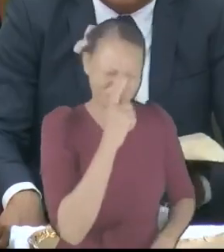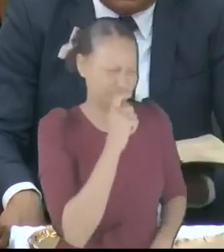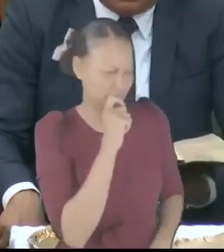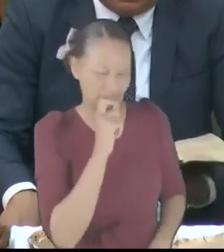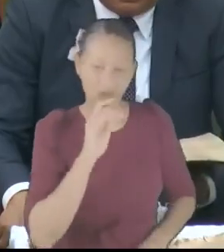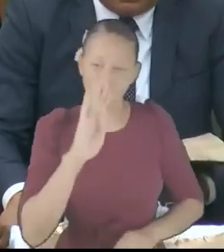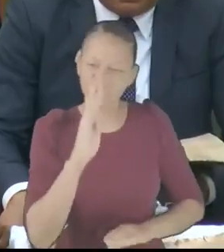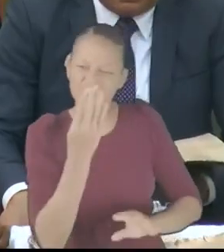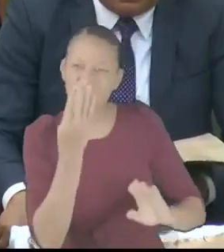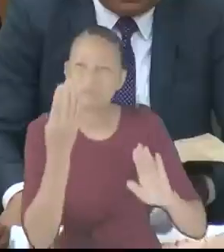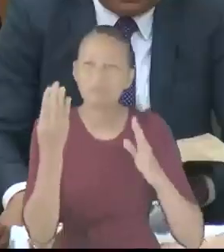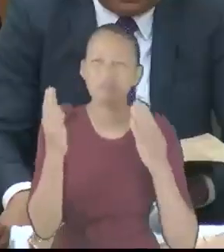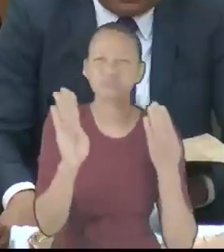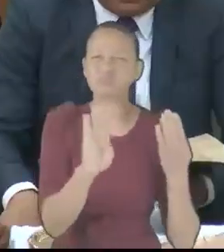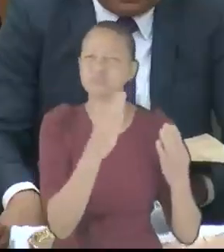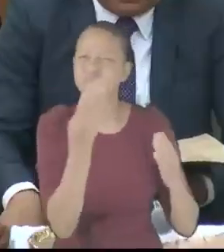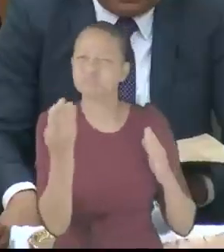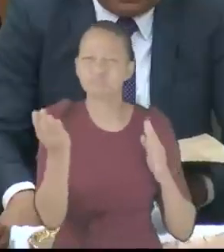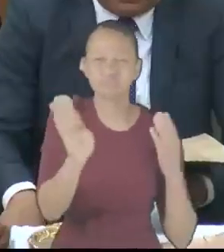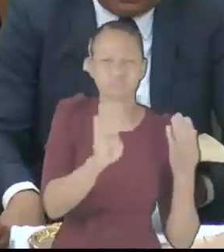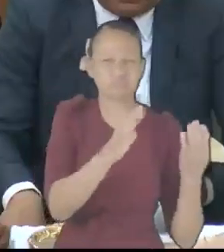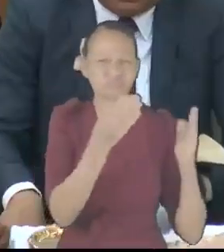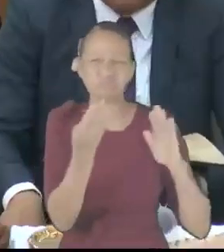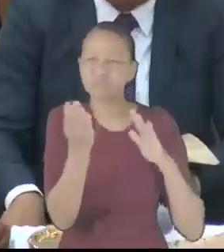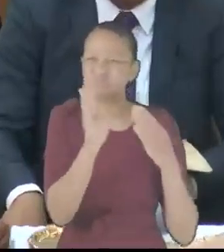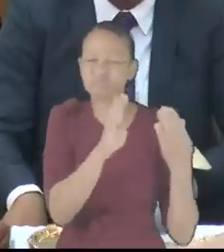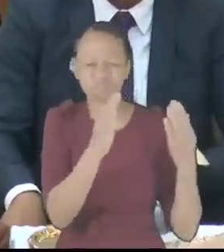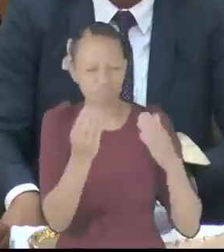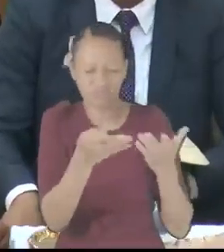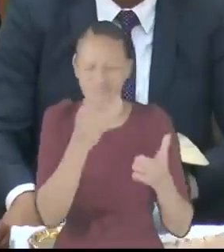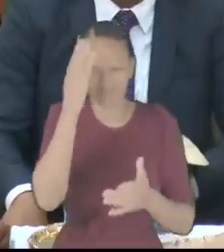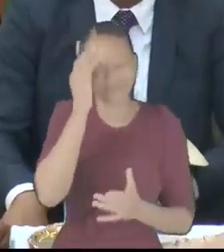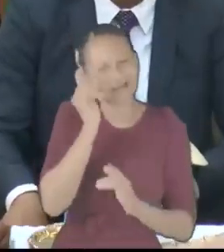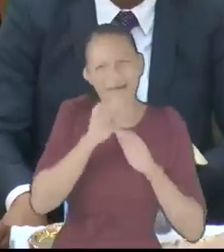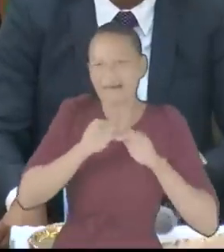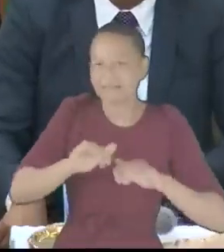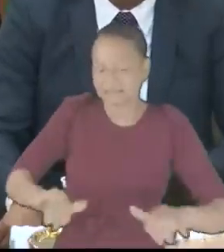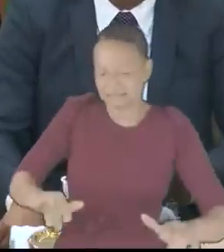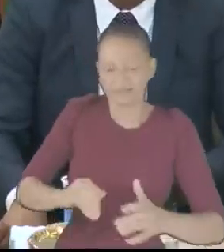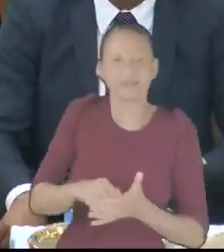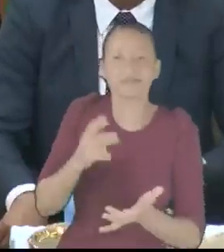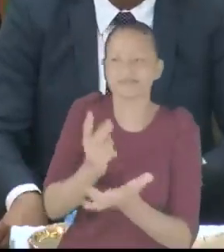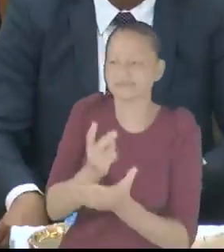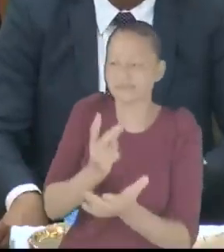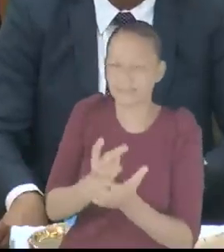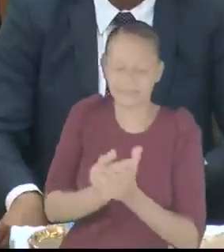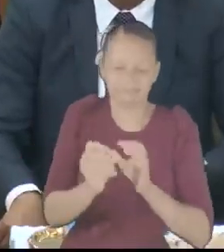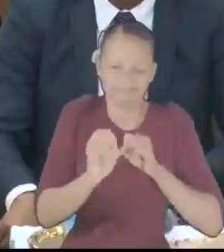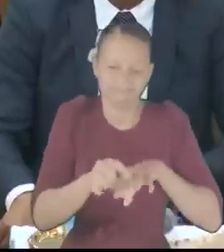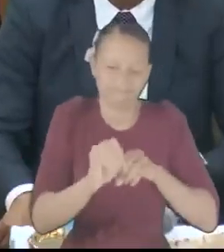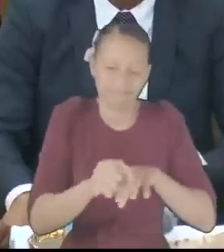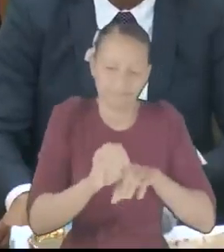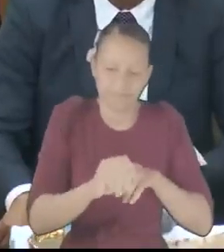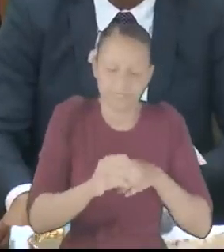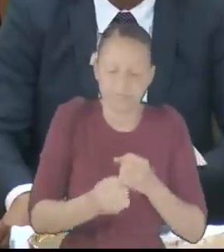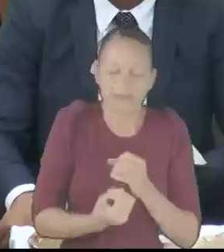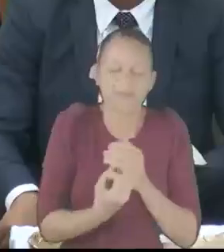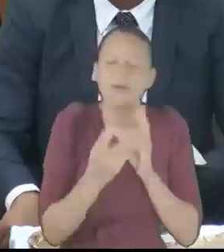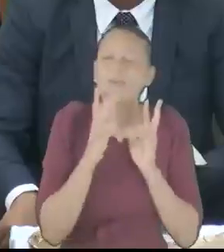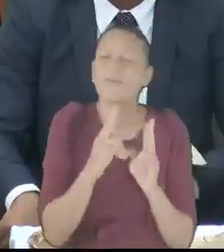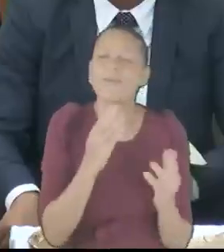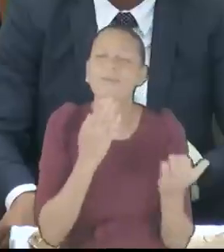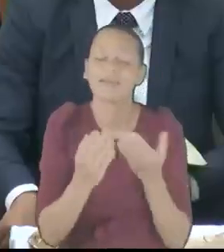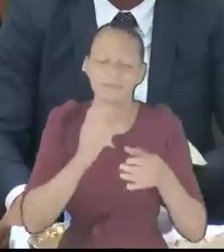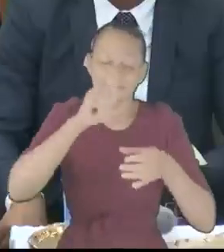tinham invadido a igreja. Os irmãos sabem que o evangelho é assim mesmo, Sempre vem alguém, você planta o trigo,